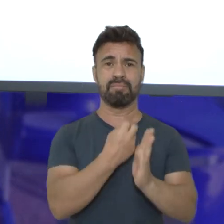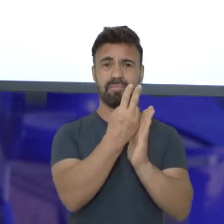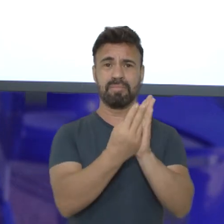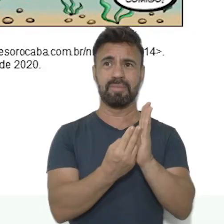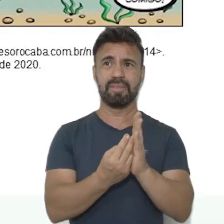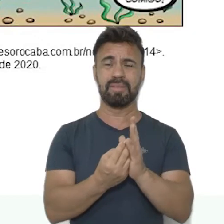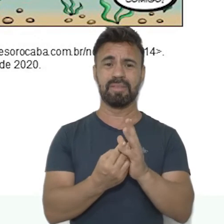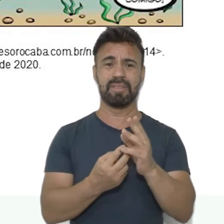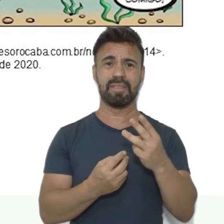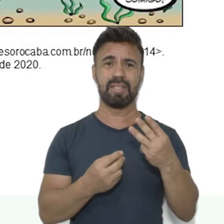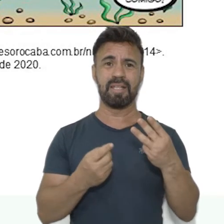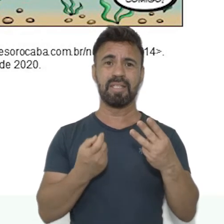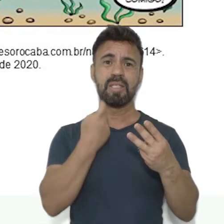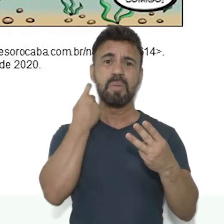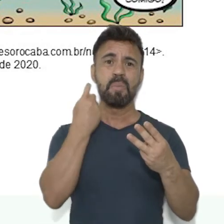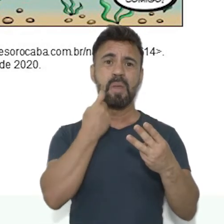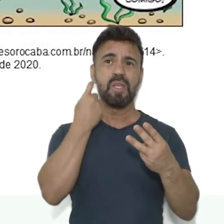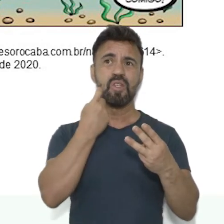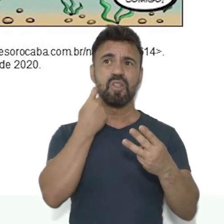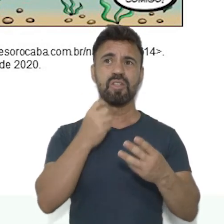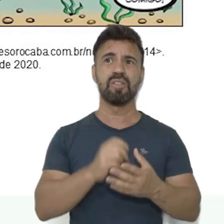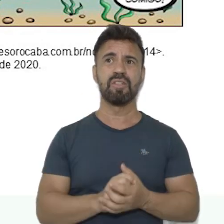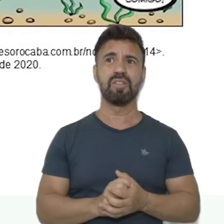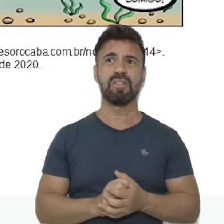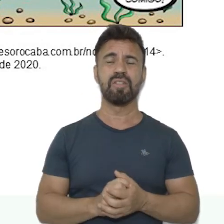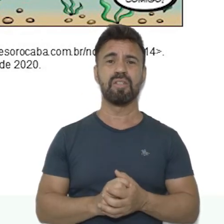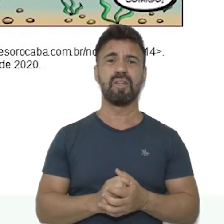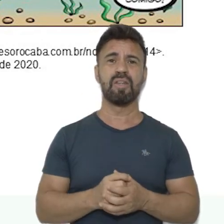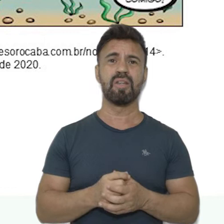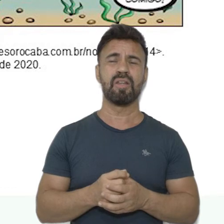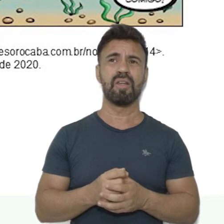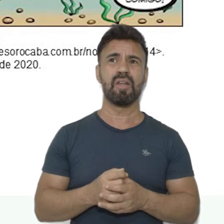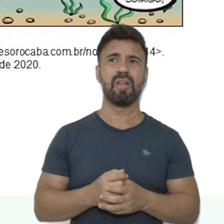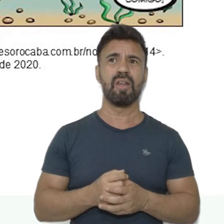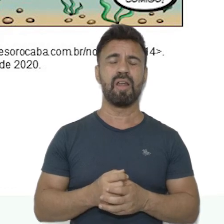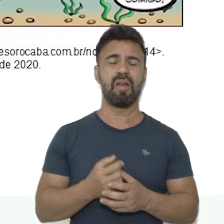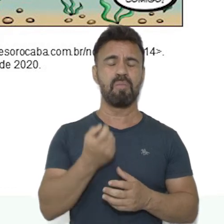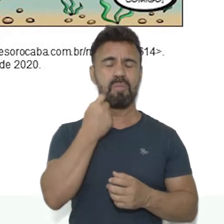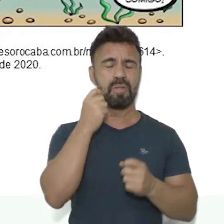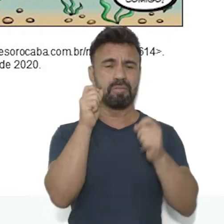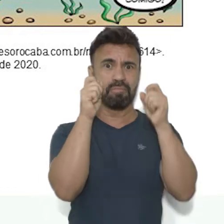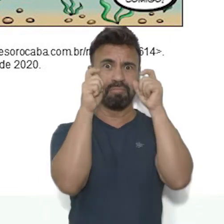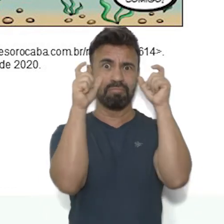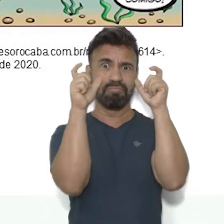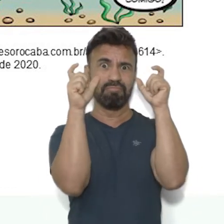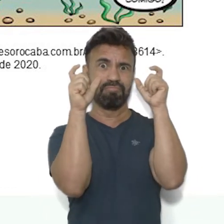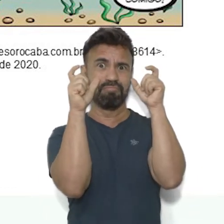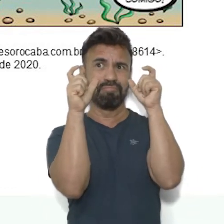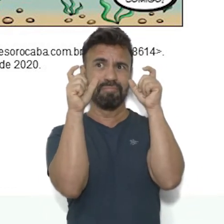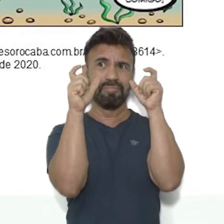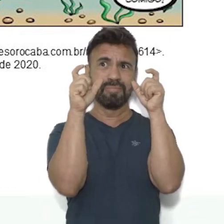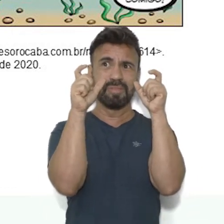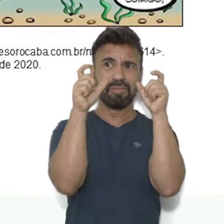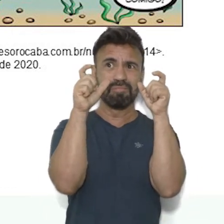3 peixinhos aí. E aí um peixinho todo desconchavado, com o olhão todo tronchinho ali,